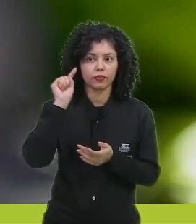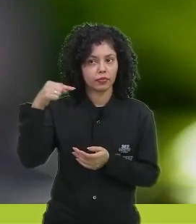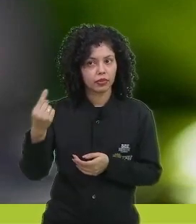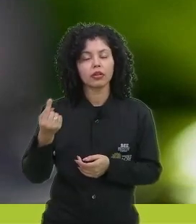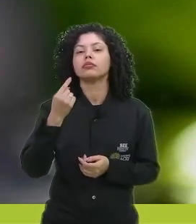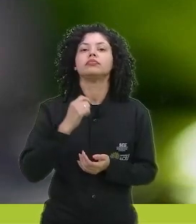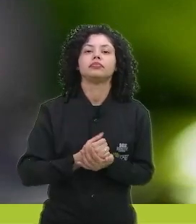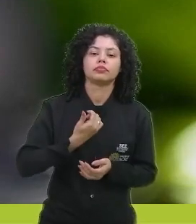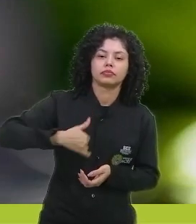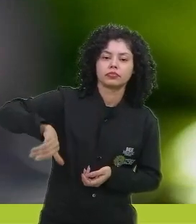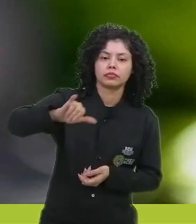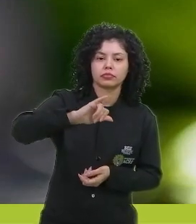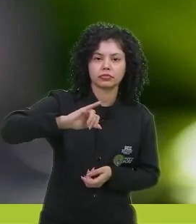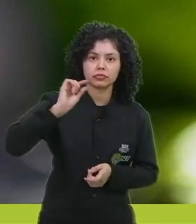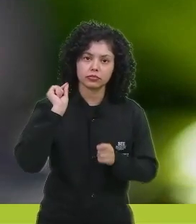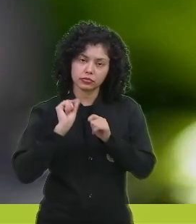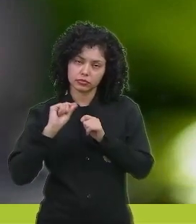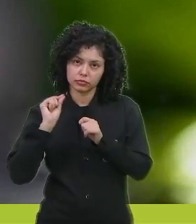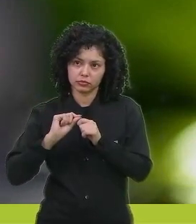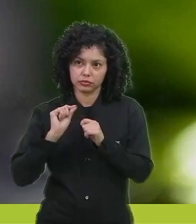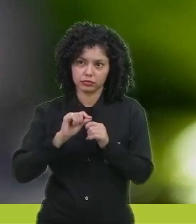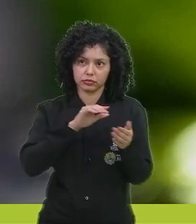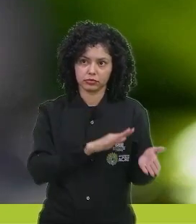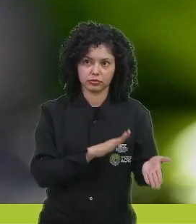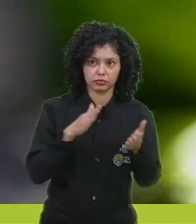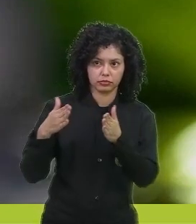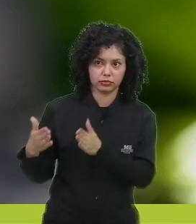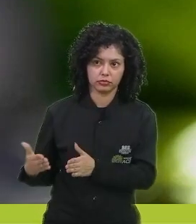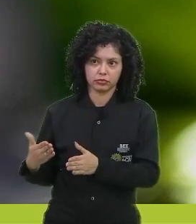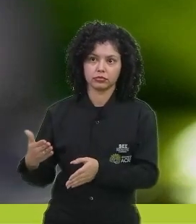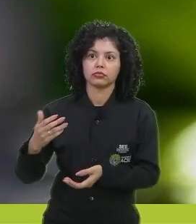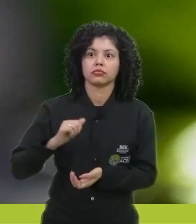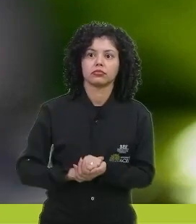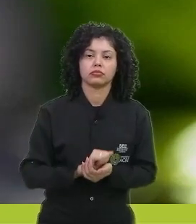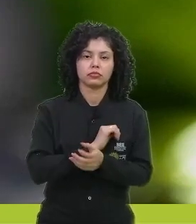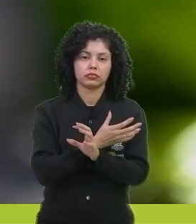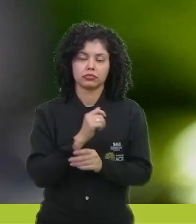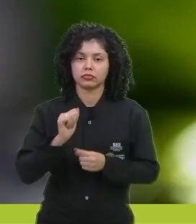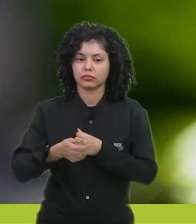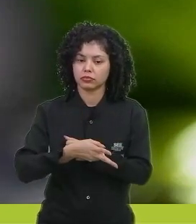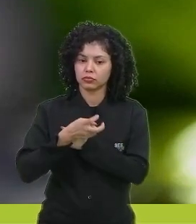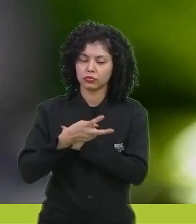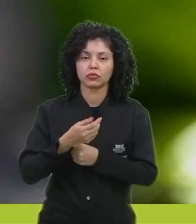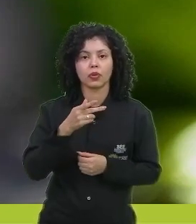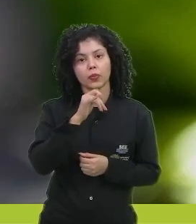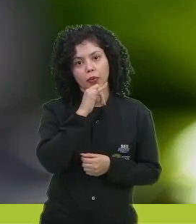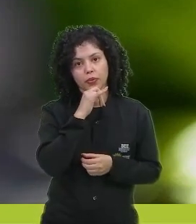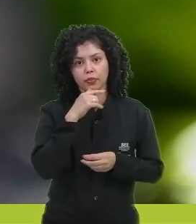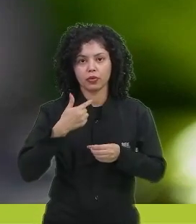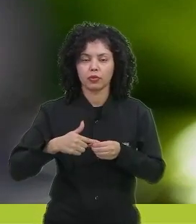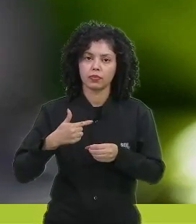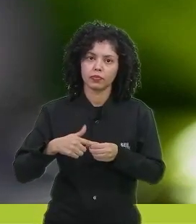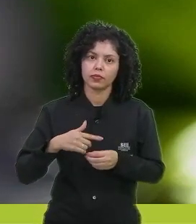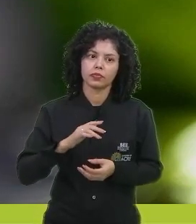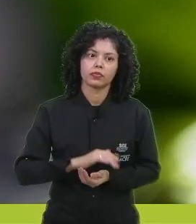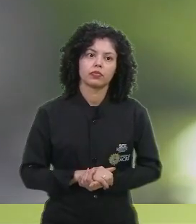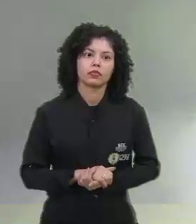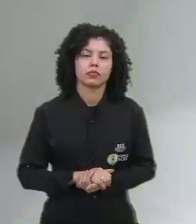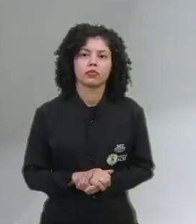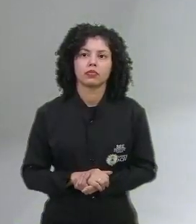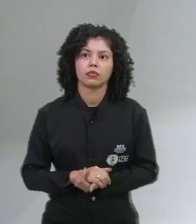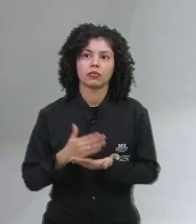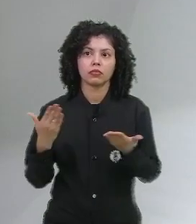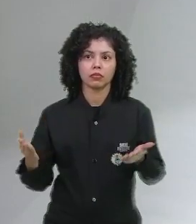aquele óleo que é feito ali a partir de combustível fóssil, com a extração do petróleo, por exemplo.